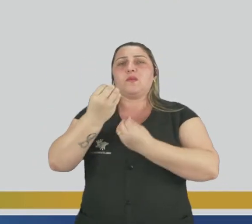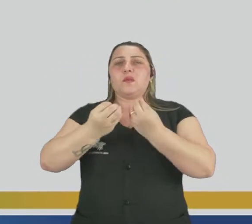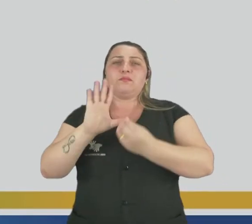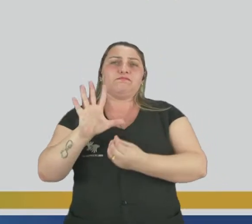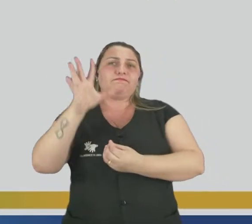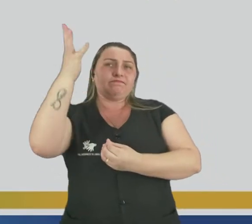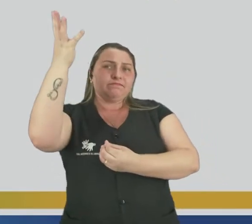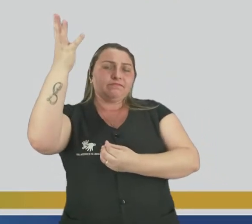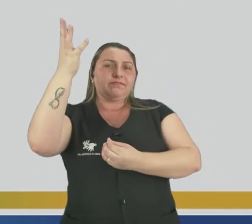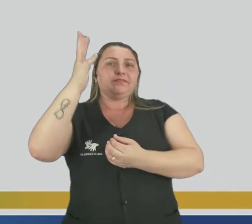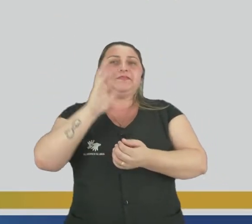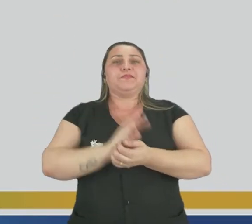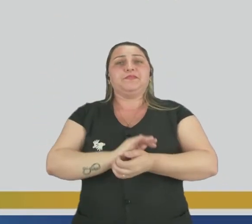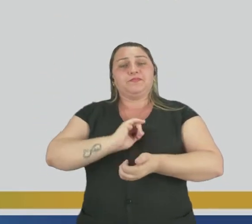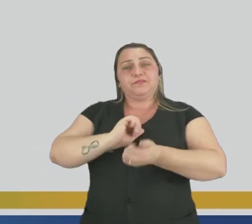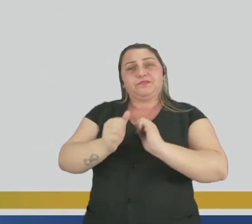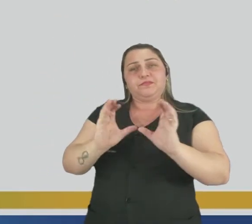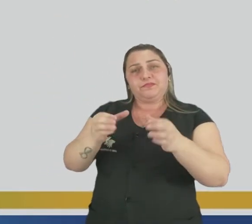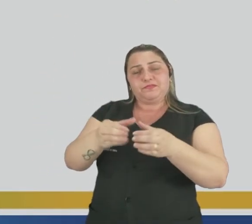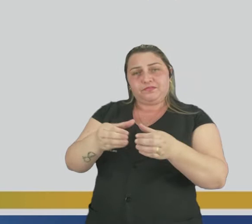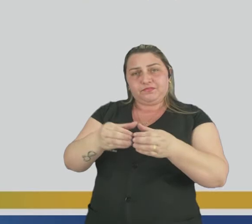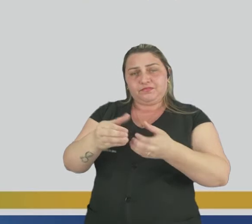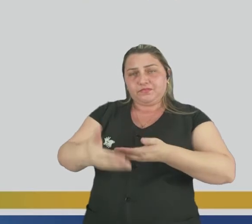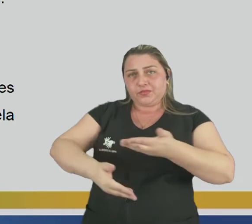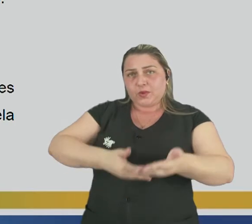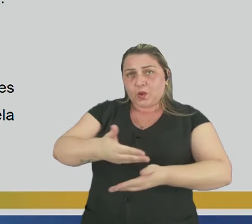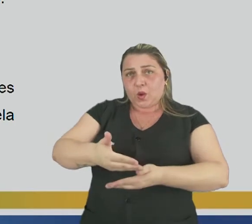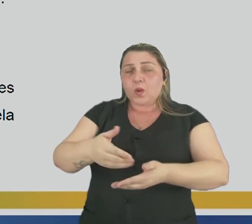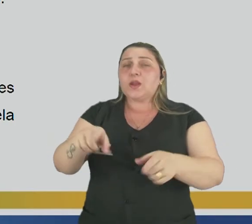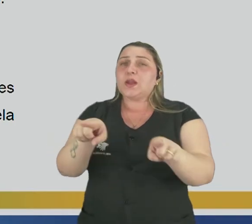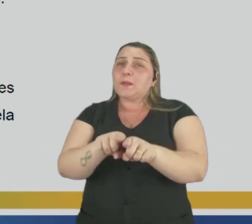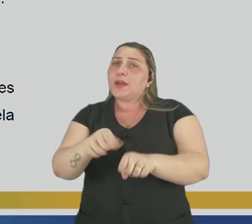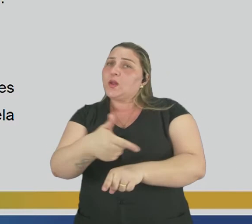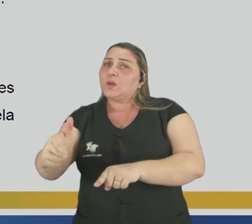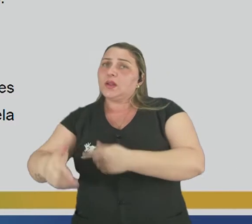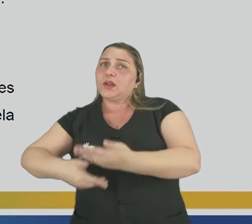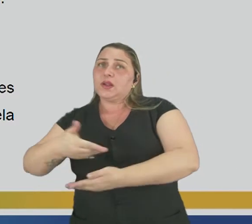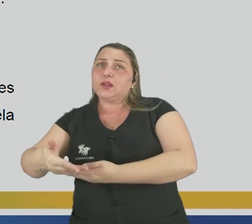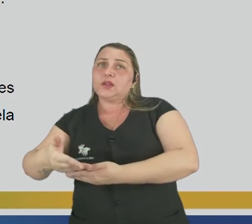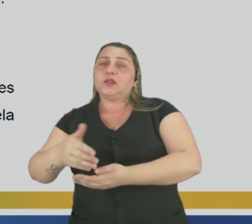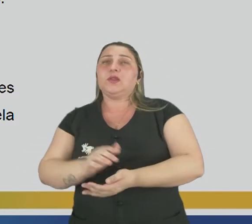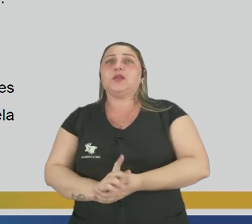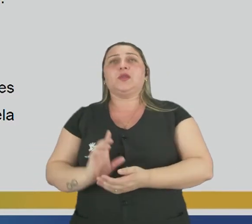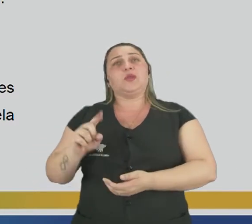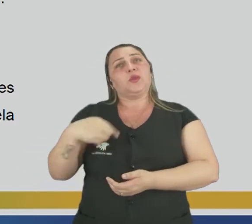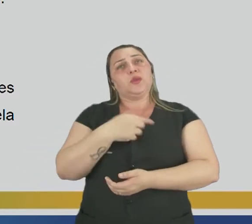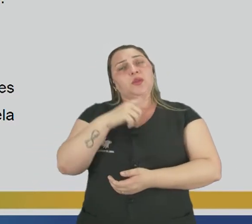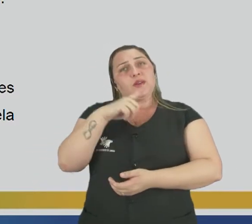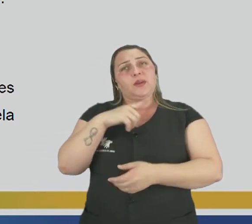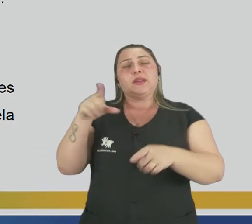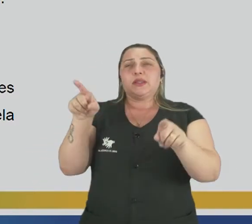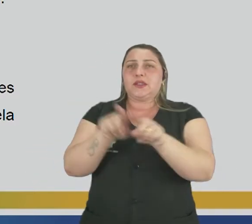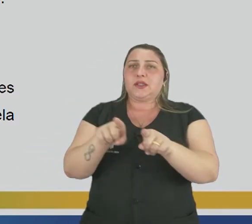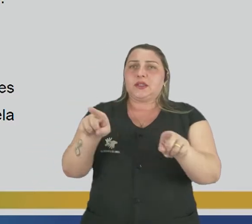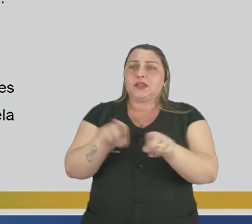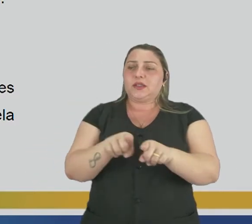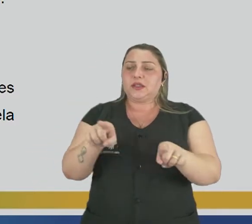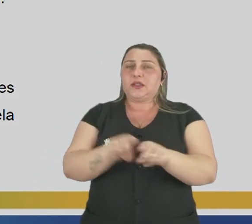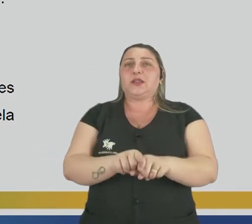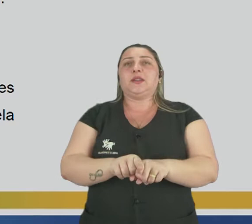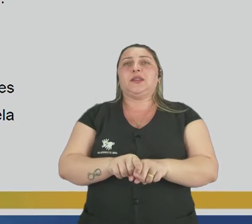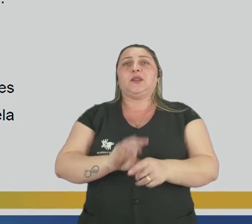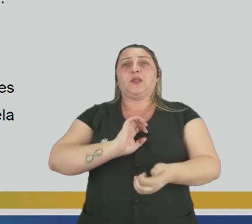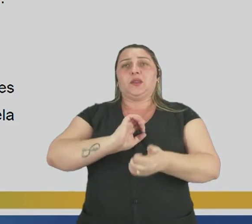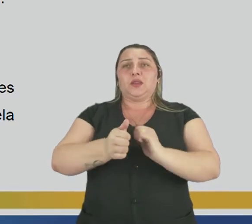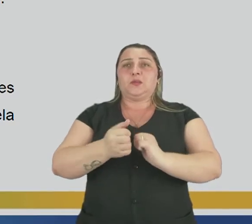funciona esses esportes coletivos com e sem interação do oponente. E a gente também tem os esportes individuais